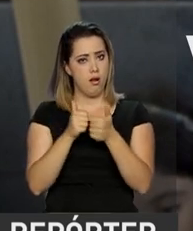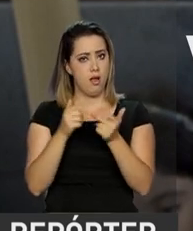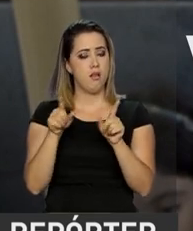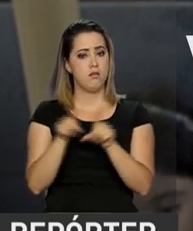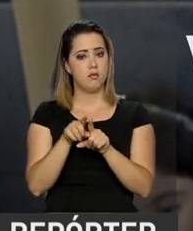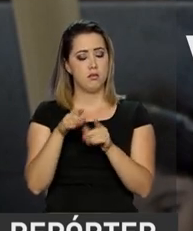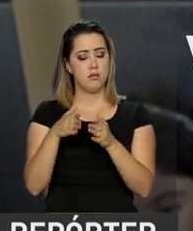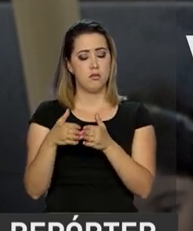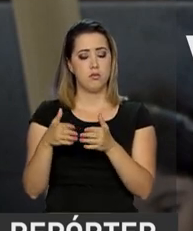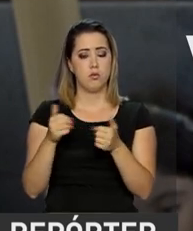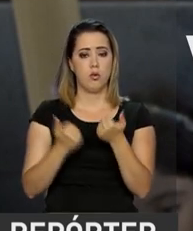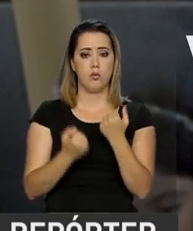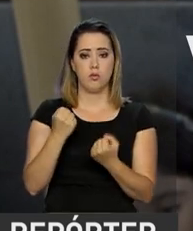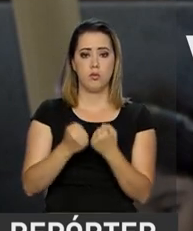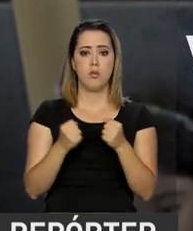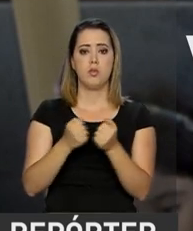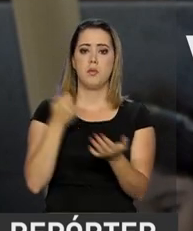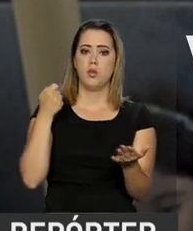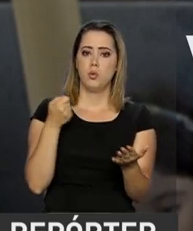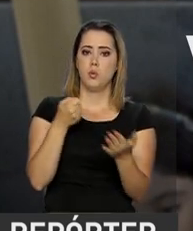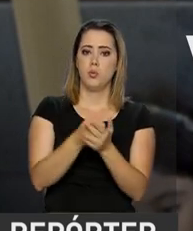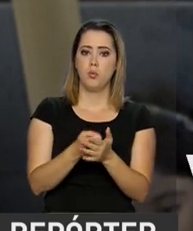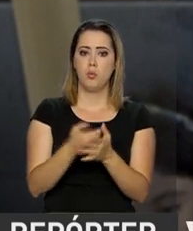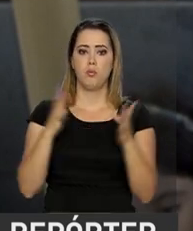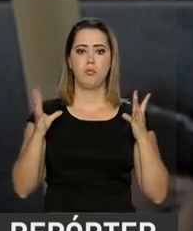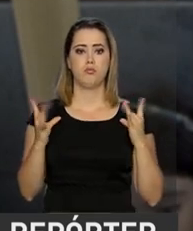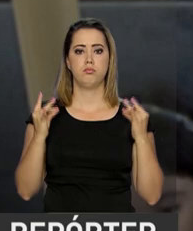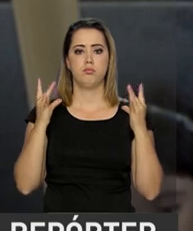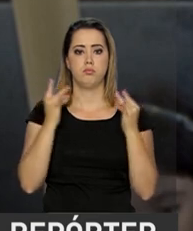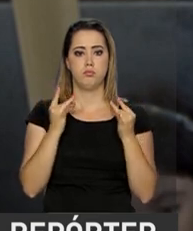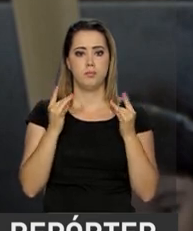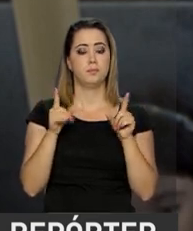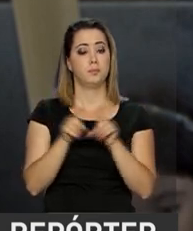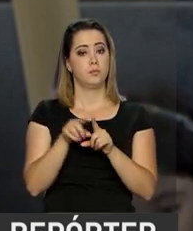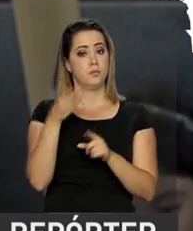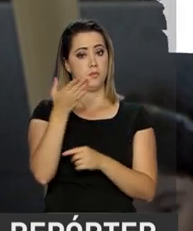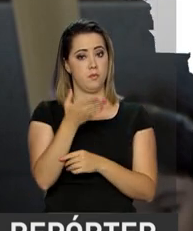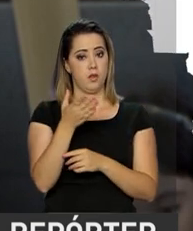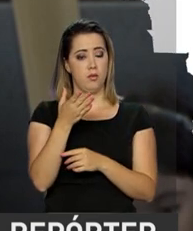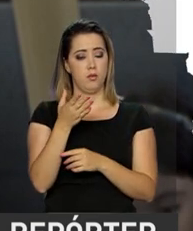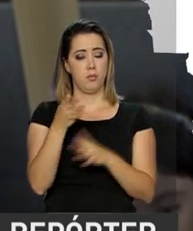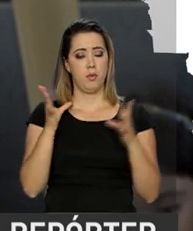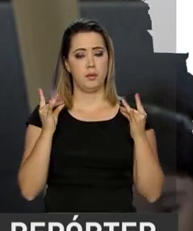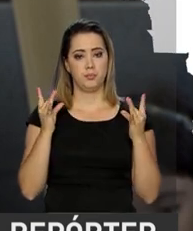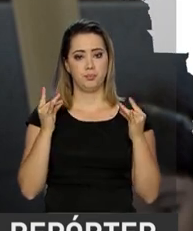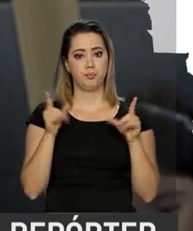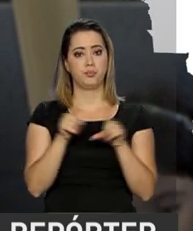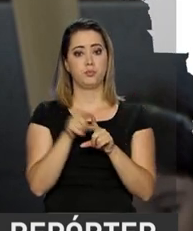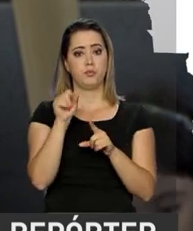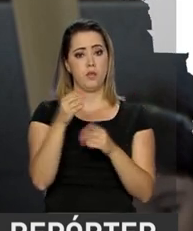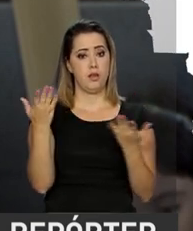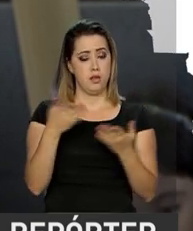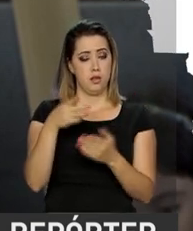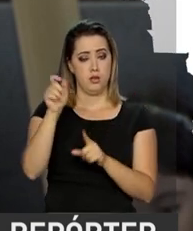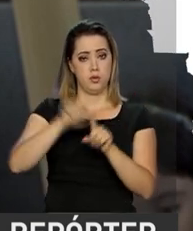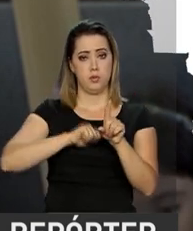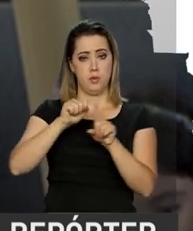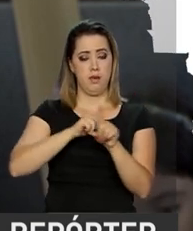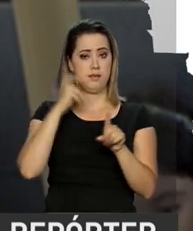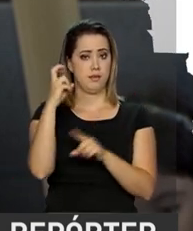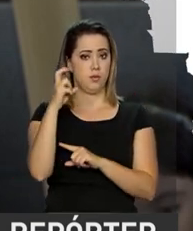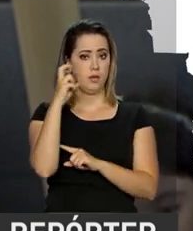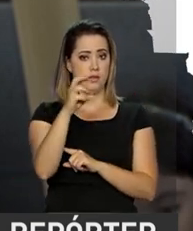de serviços de terceiros para o transporte escolar neste mês o Ministério da Educação liberou R 55 milhões